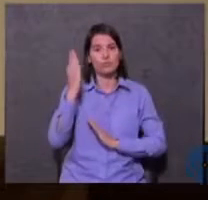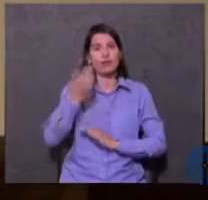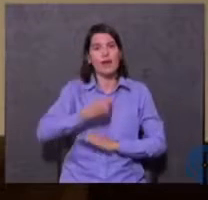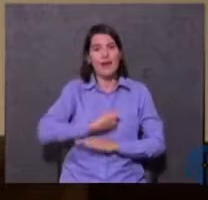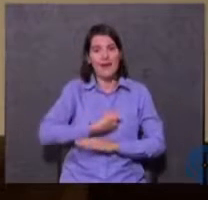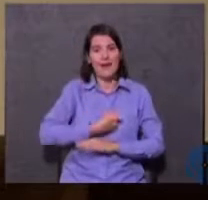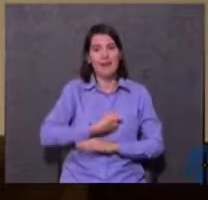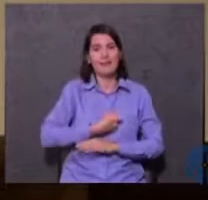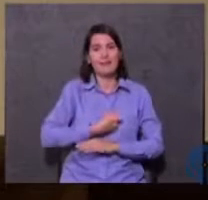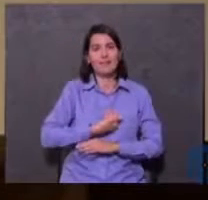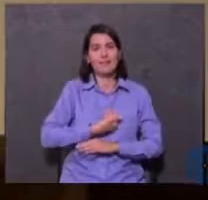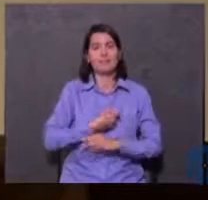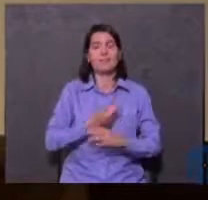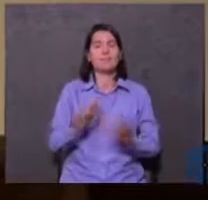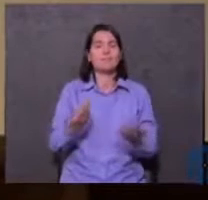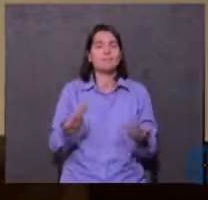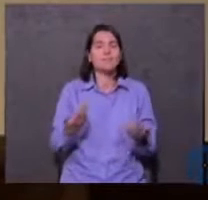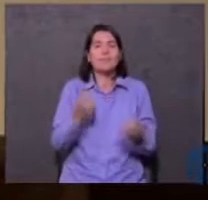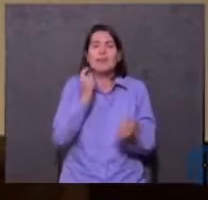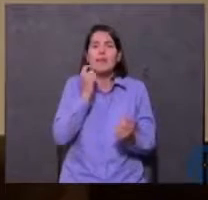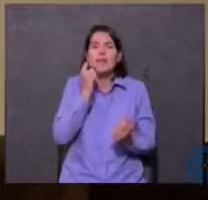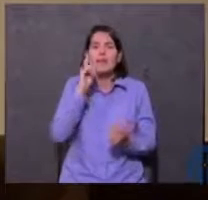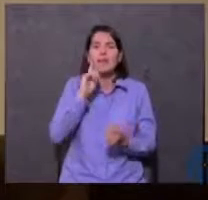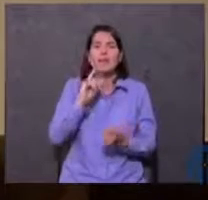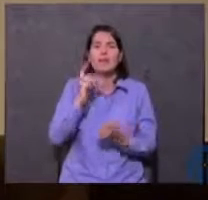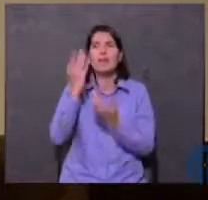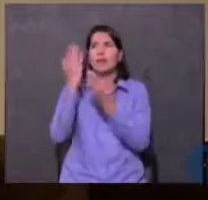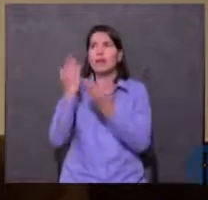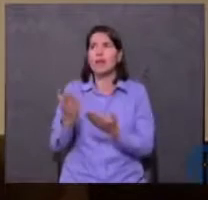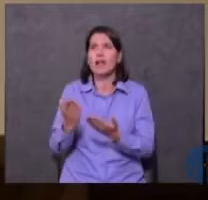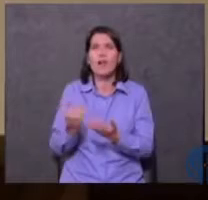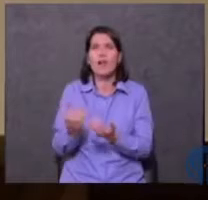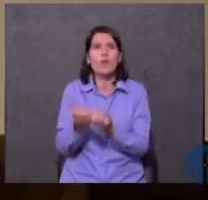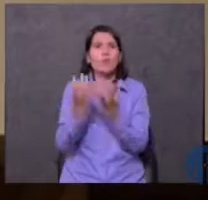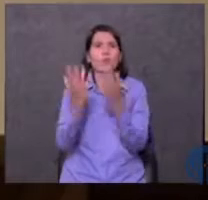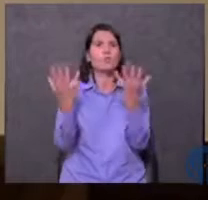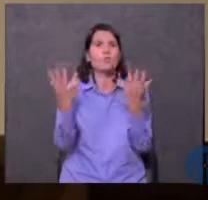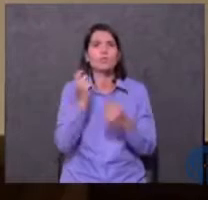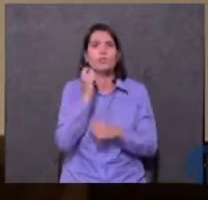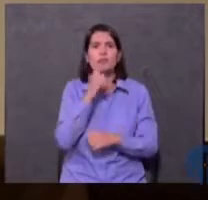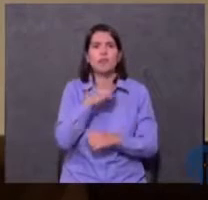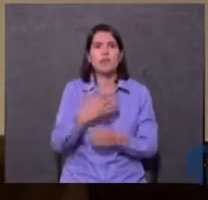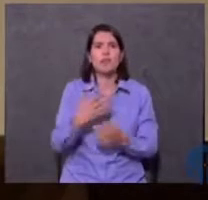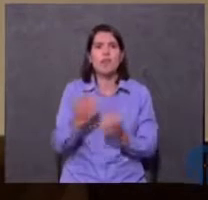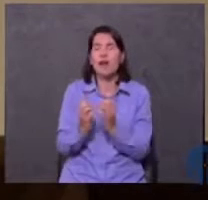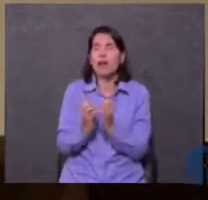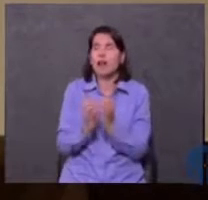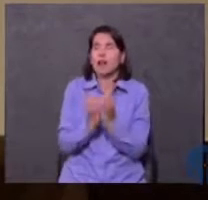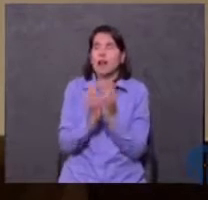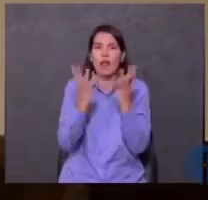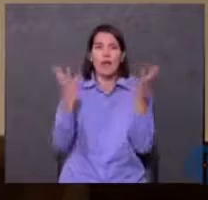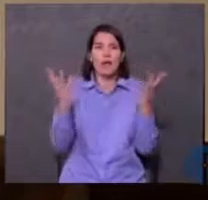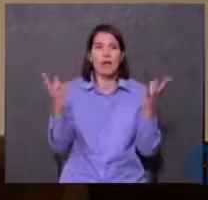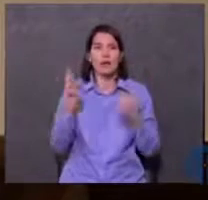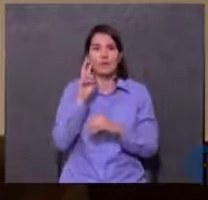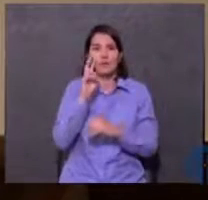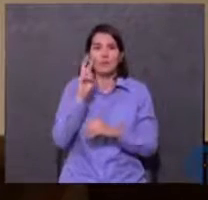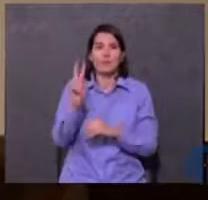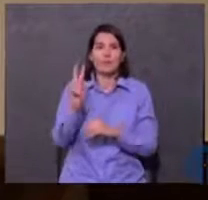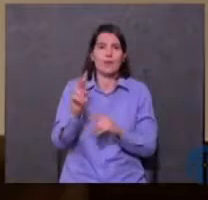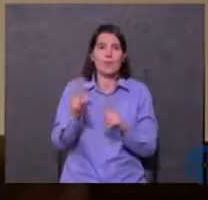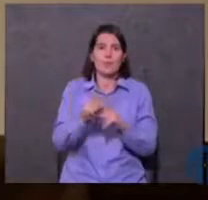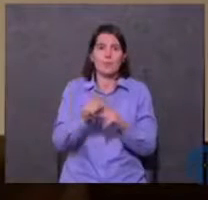era, que era esa luz máis claramente que nós vemos no mellor dos espellos.